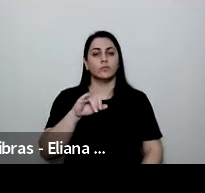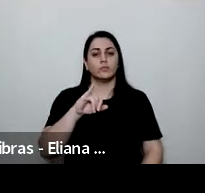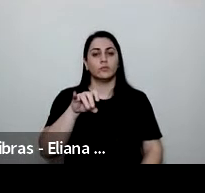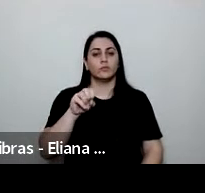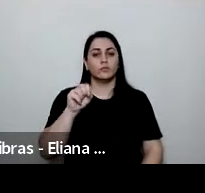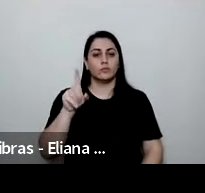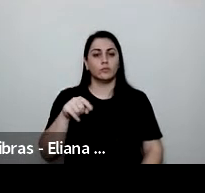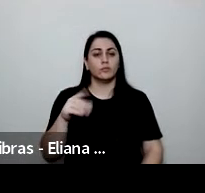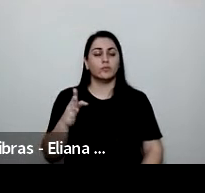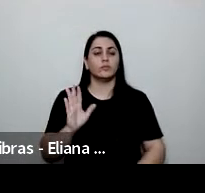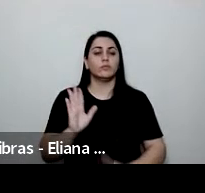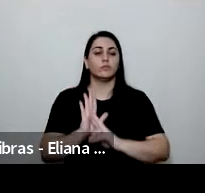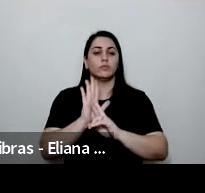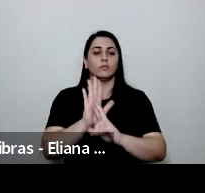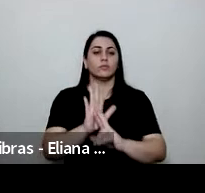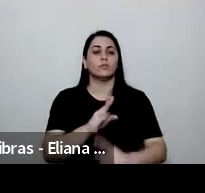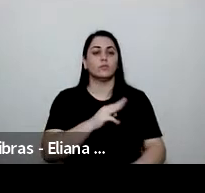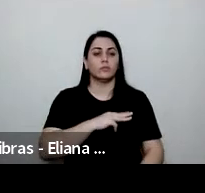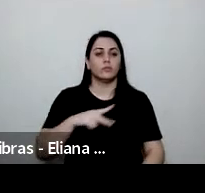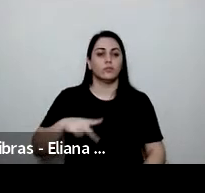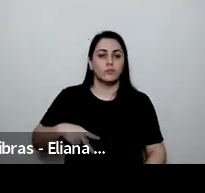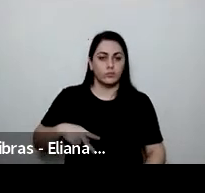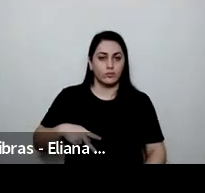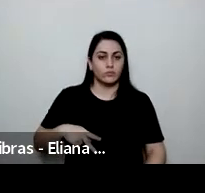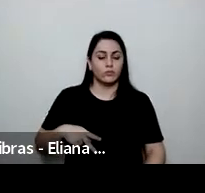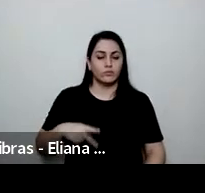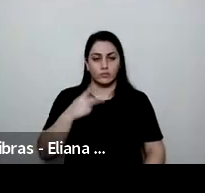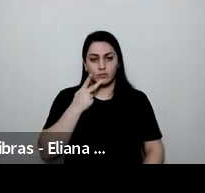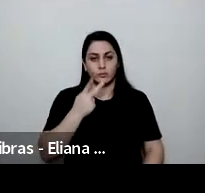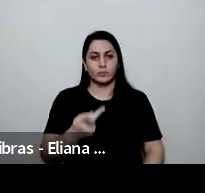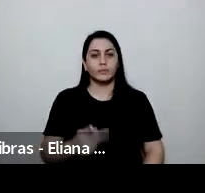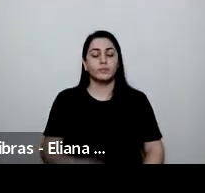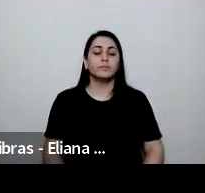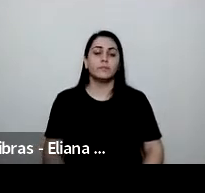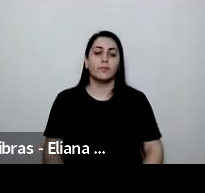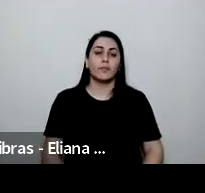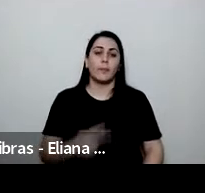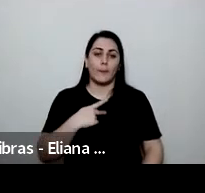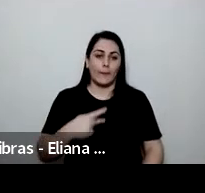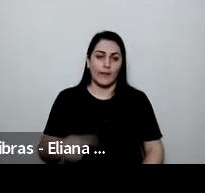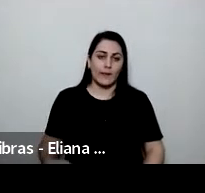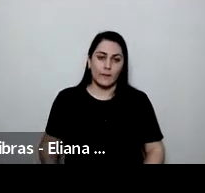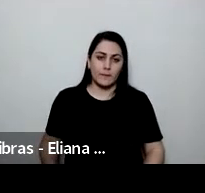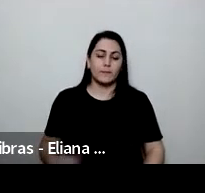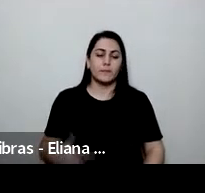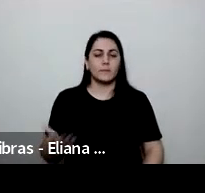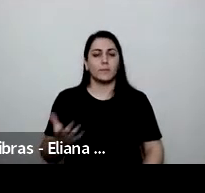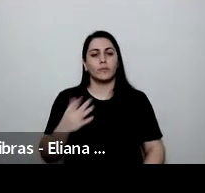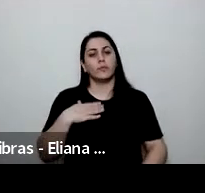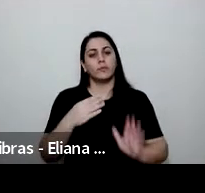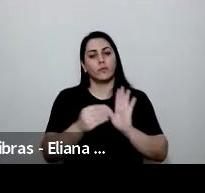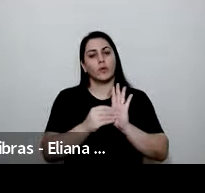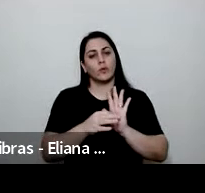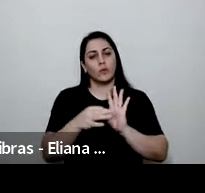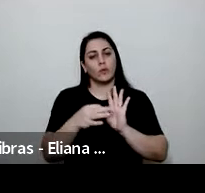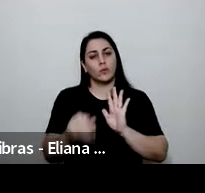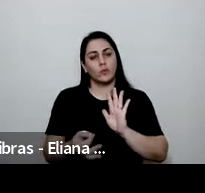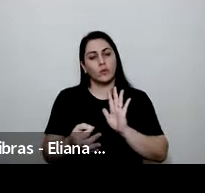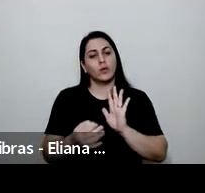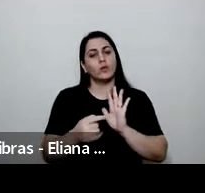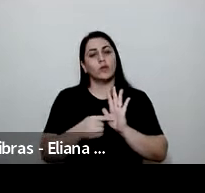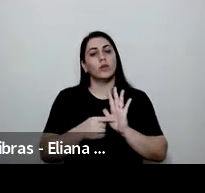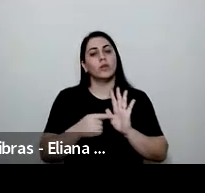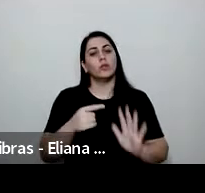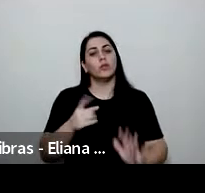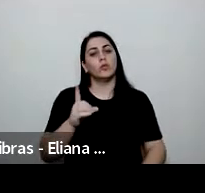palavra o representante do Ministério Público eleitoral Presidente é aqui no parecer de Lavra do Dr